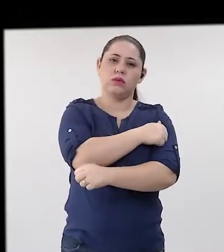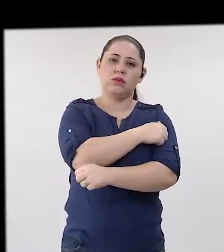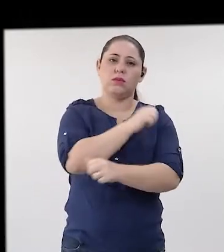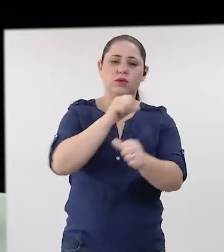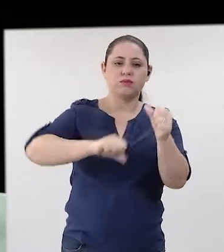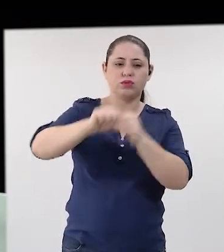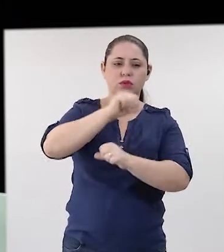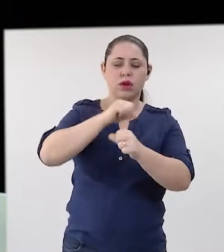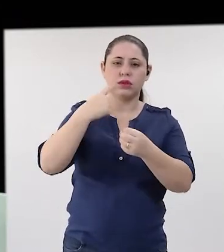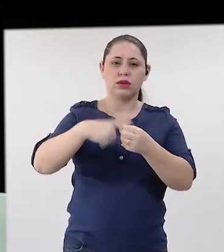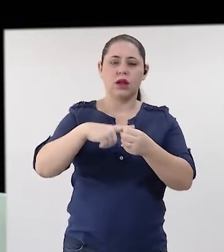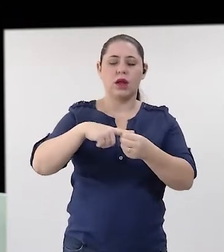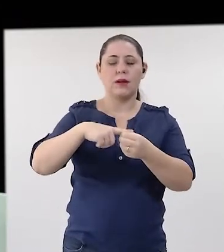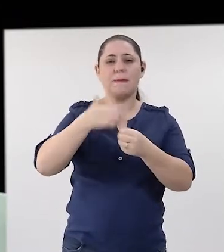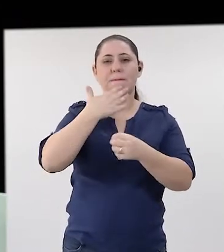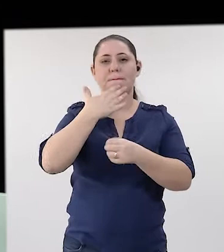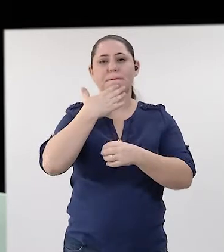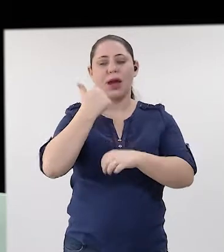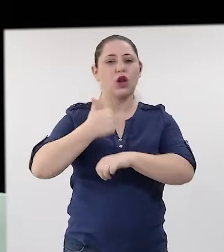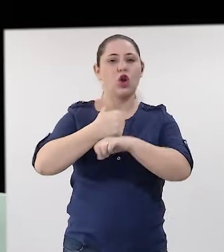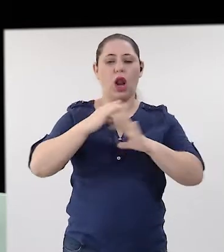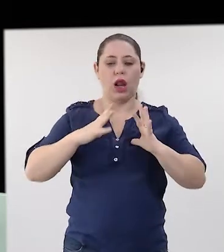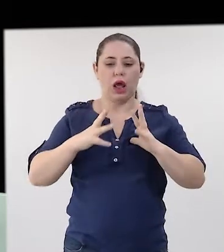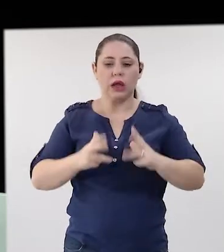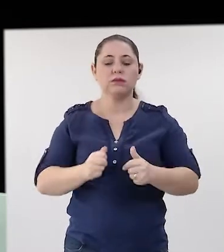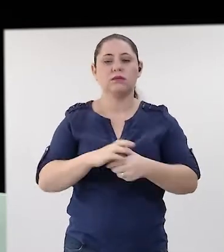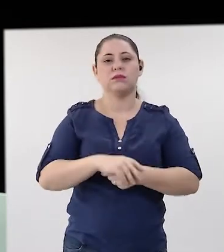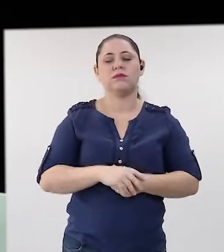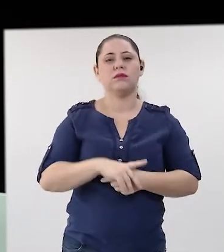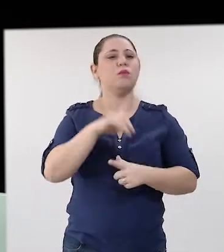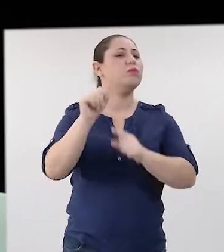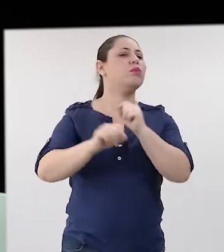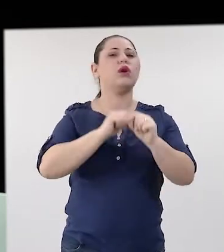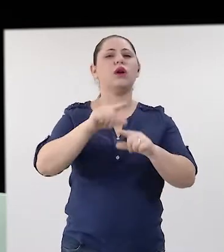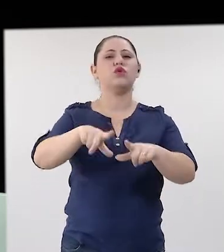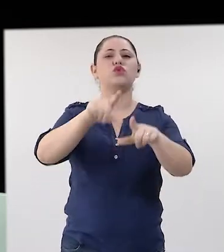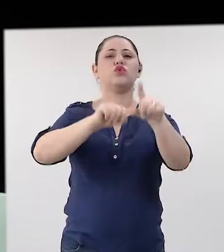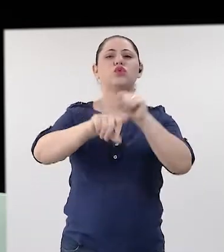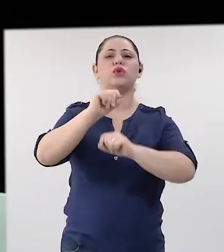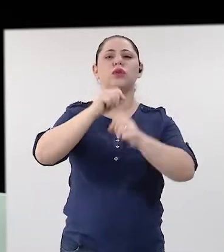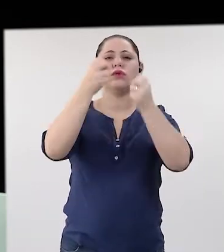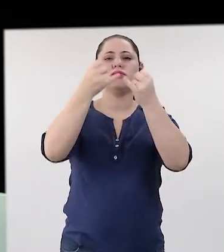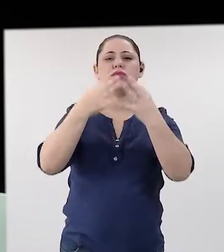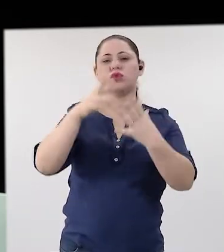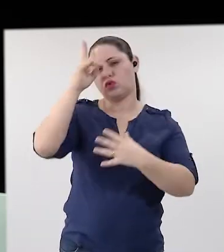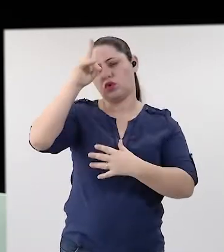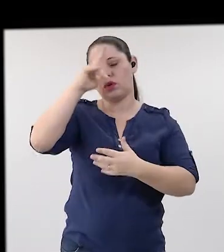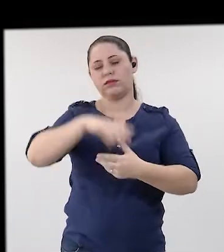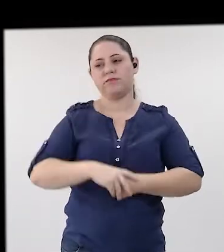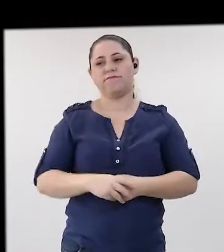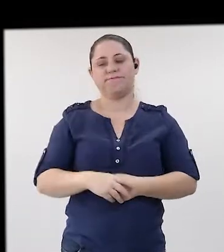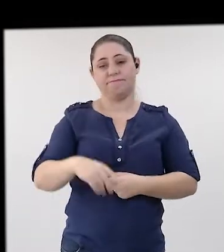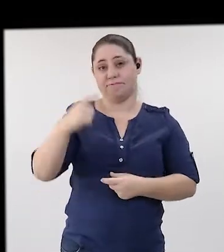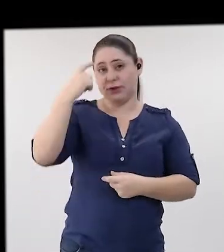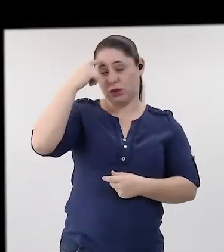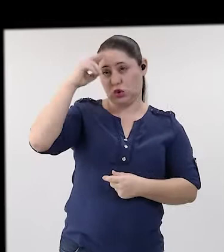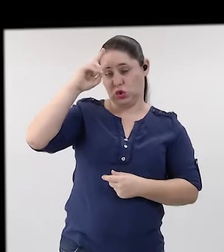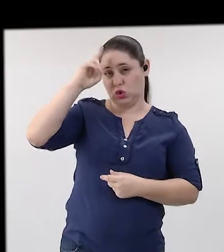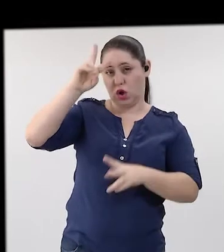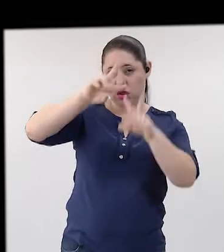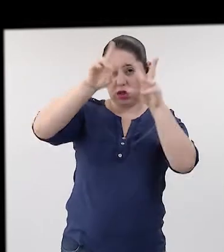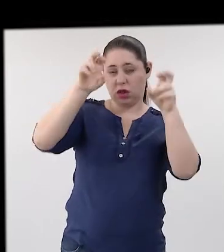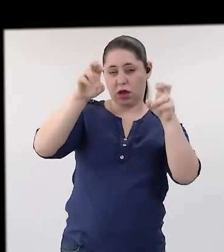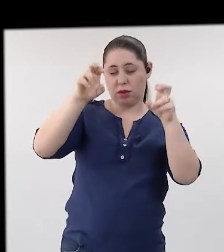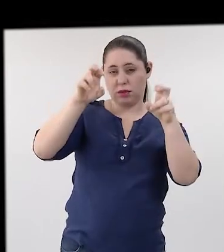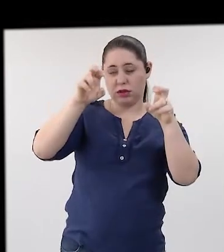estudantes para tornar a cidade dele mais sustentável. Por que vocês optaram por essa narrativa? Eu acho que a gente optou por